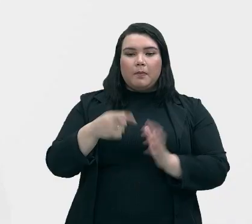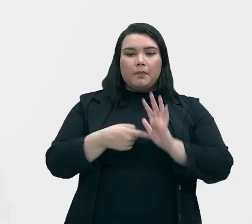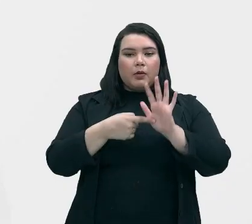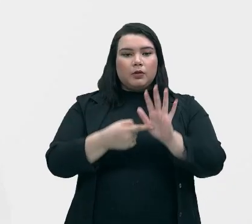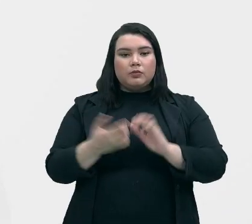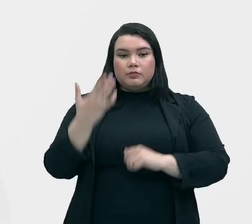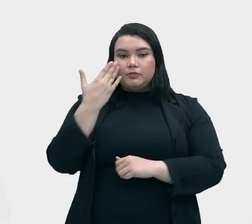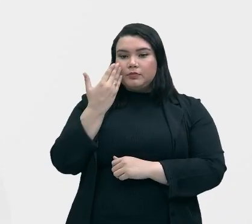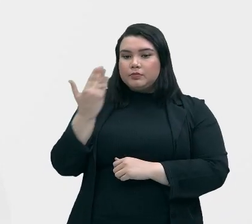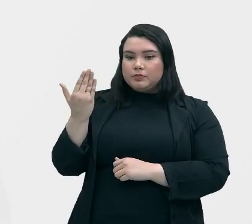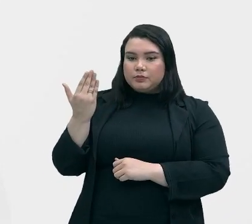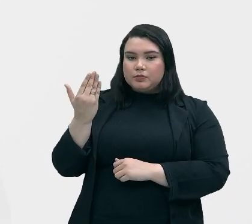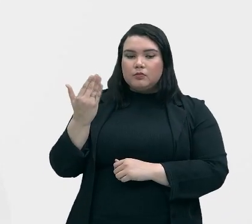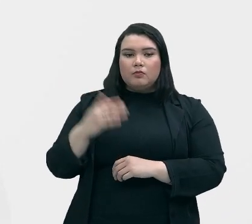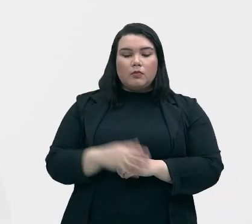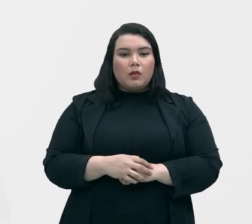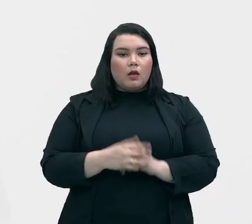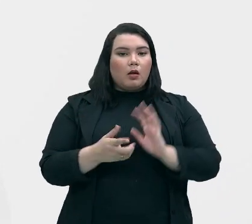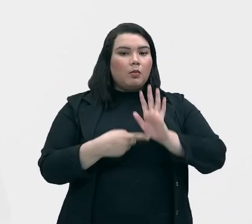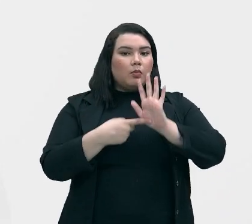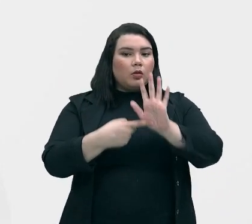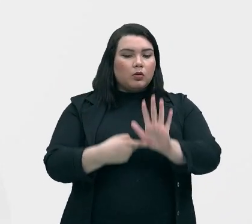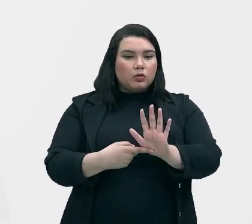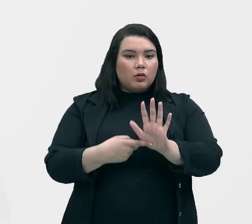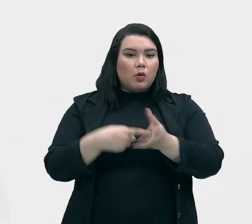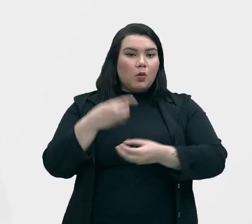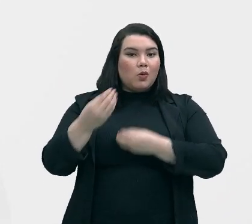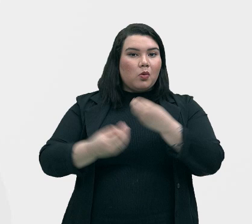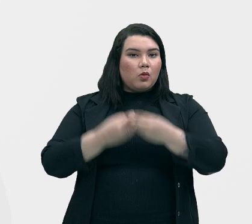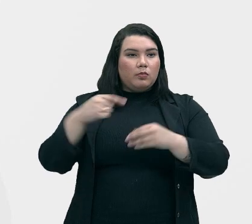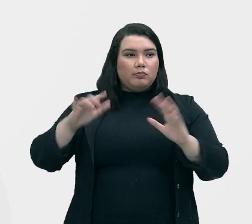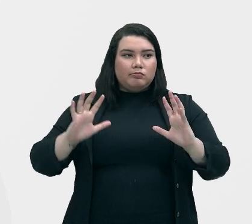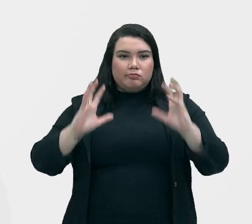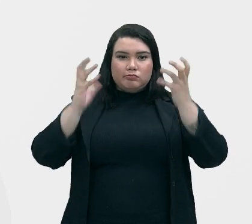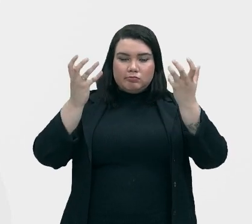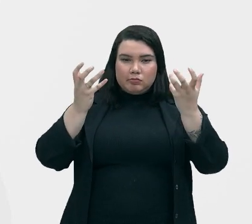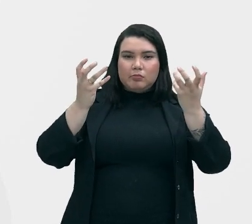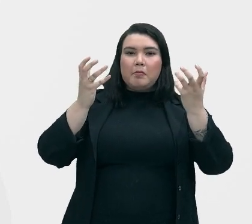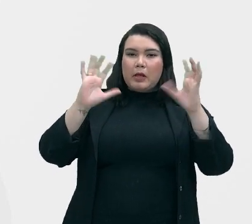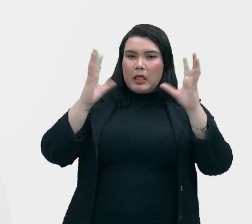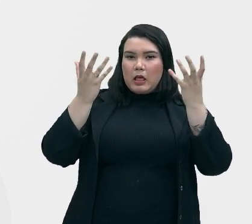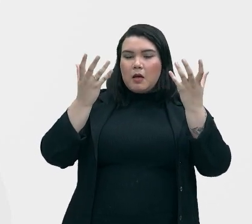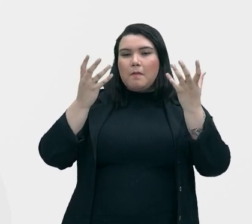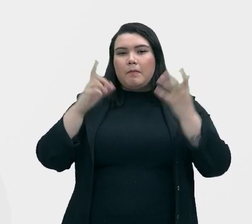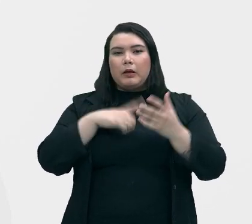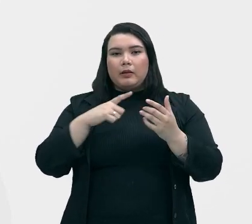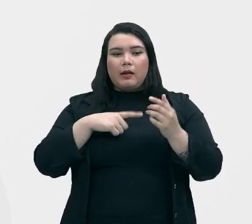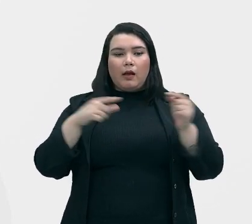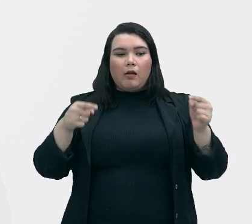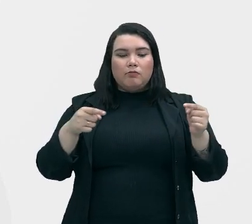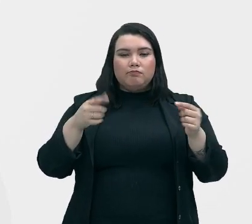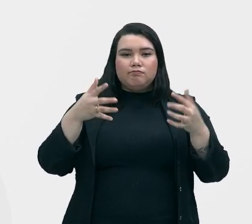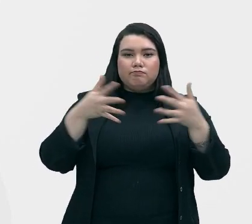próxima cartela que mostra como que esses eventos climáticos eles podem nos afetar. Então, nós podemos falar